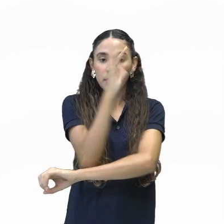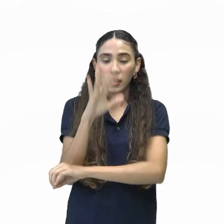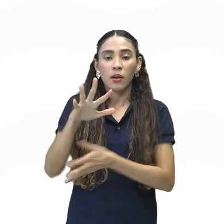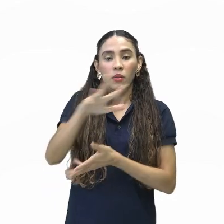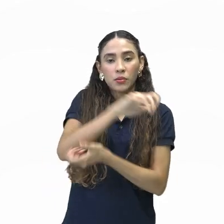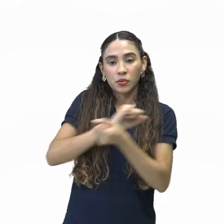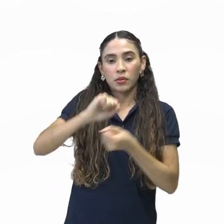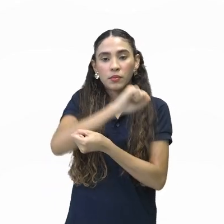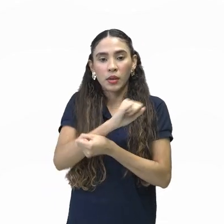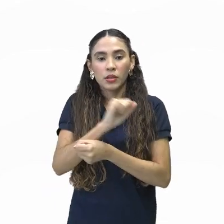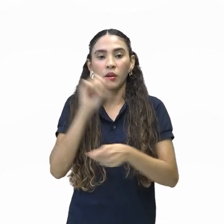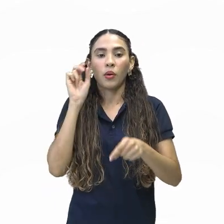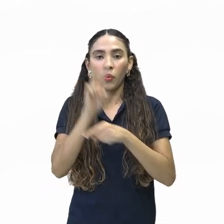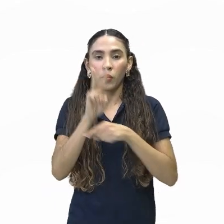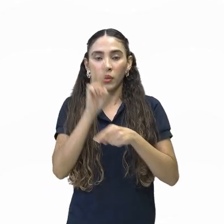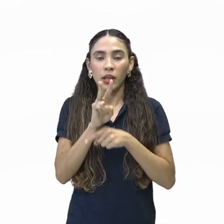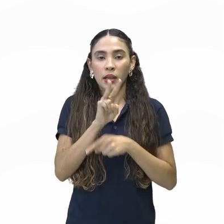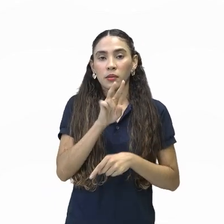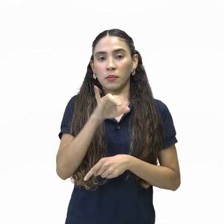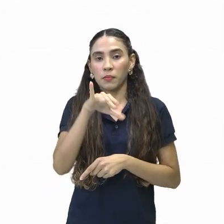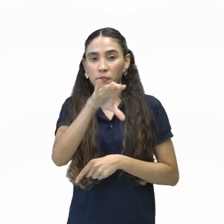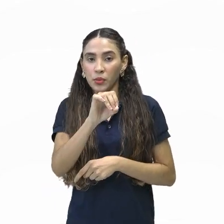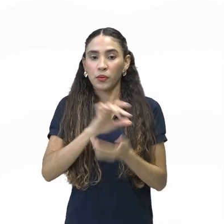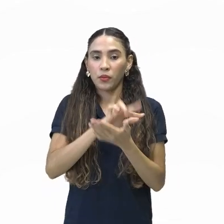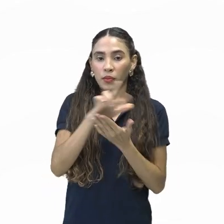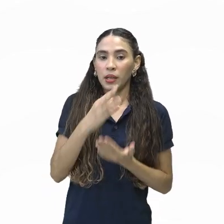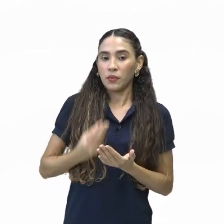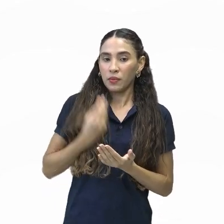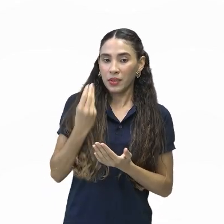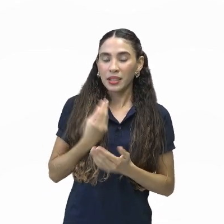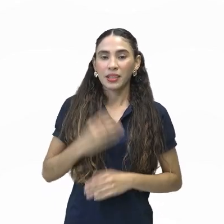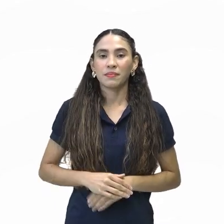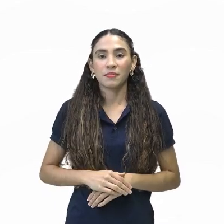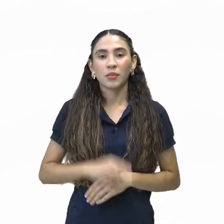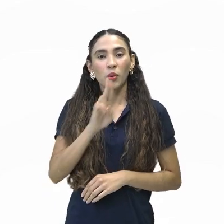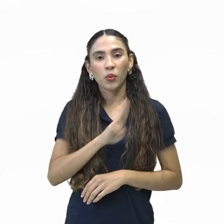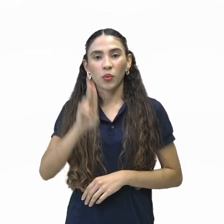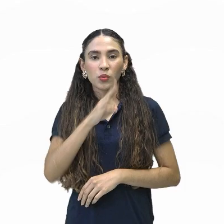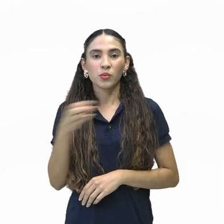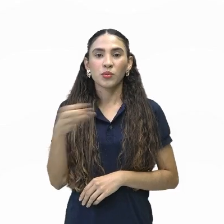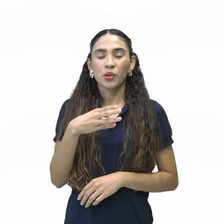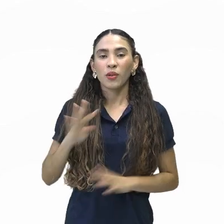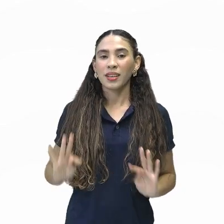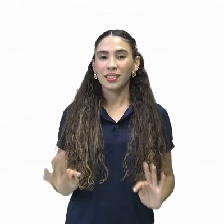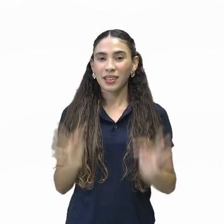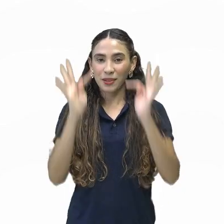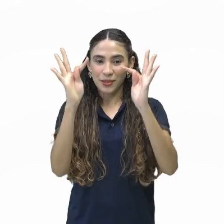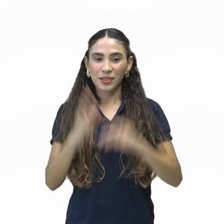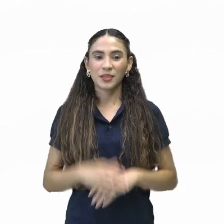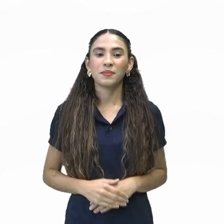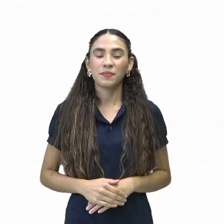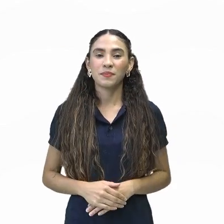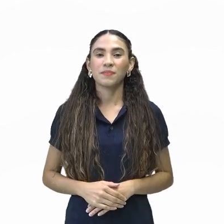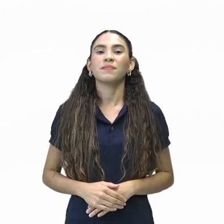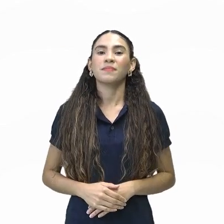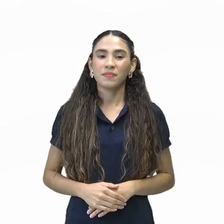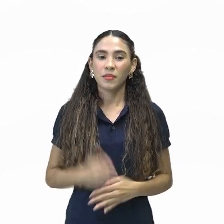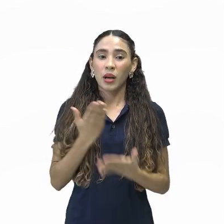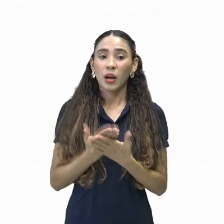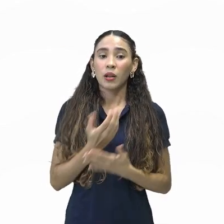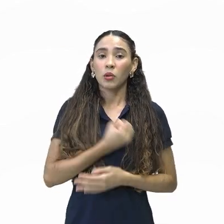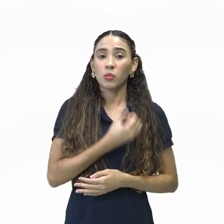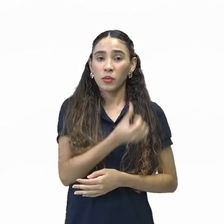ambiental, sustentabilidade e preservação da biodiversidade, usos de novas tecnologias. Essa é a aula